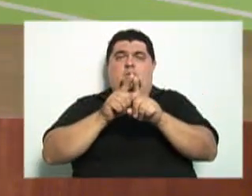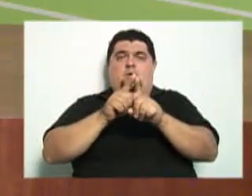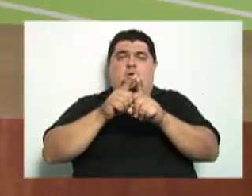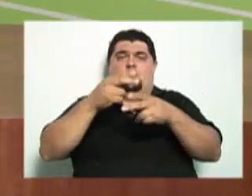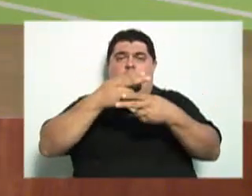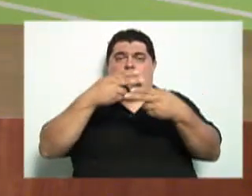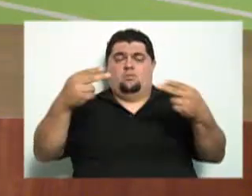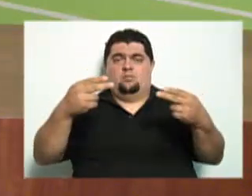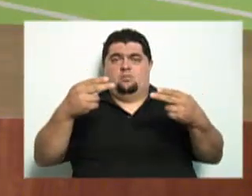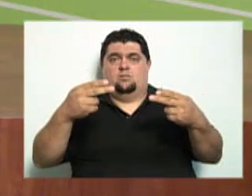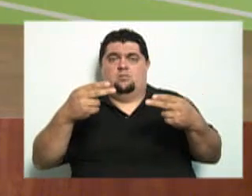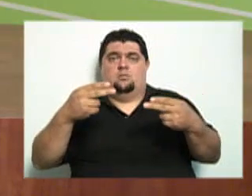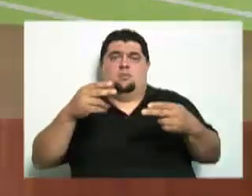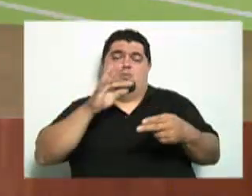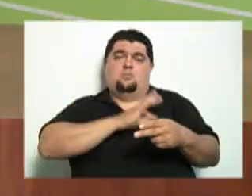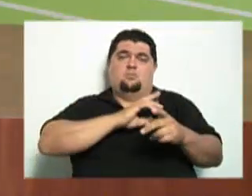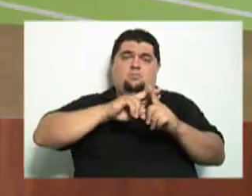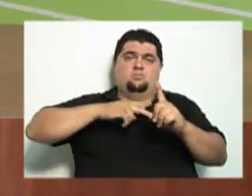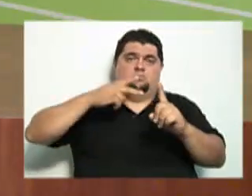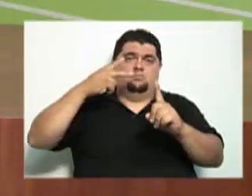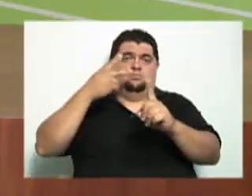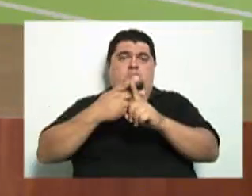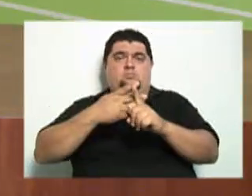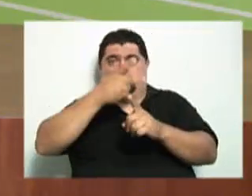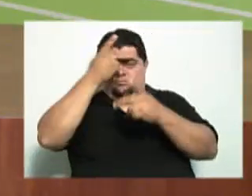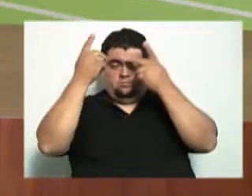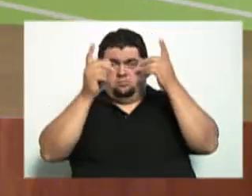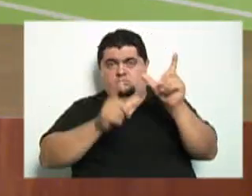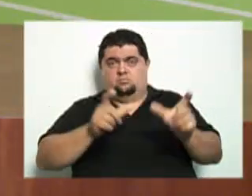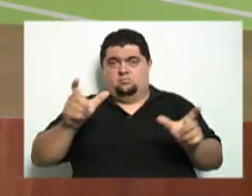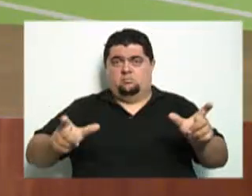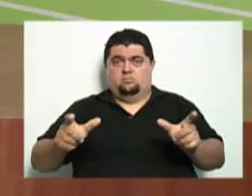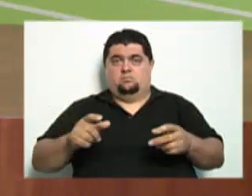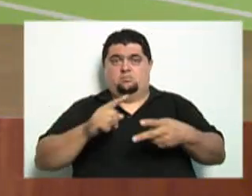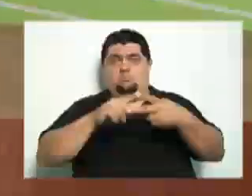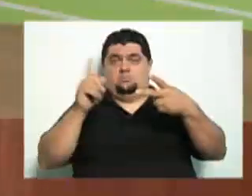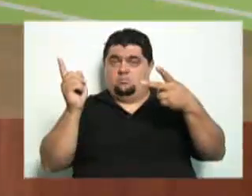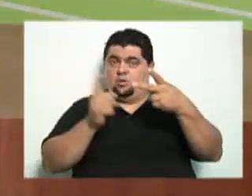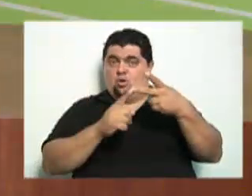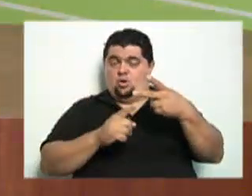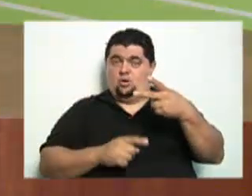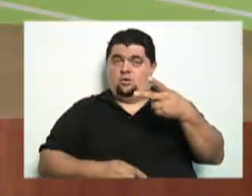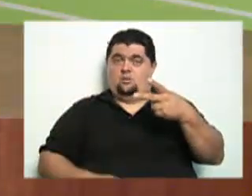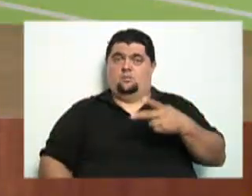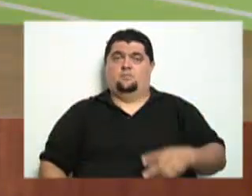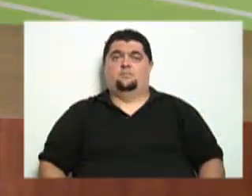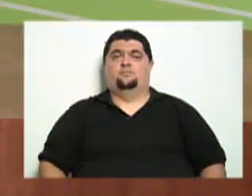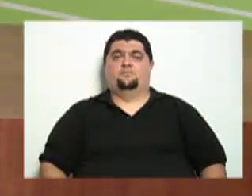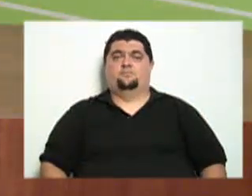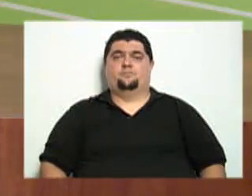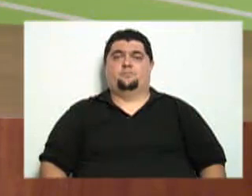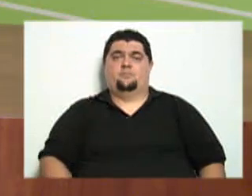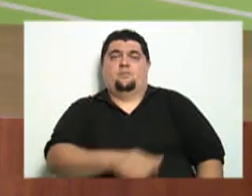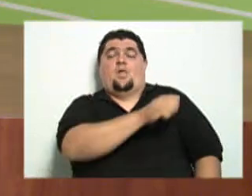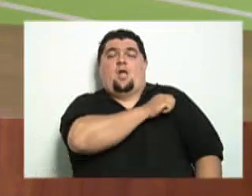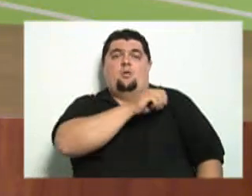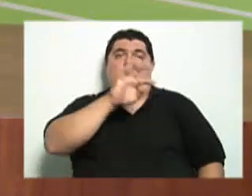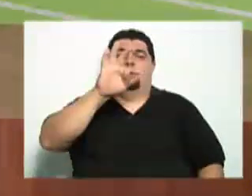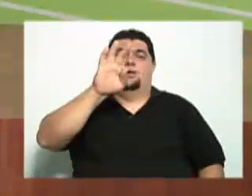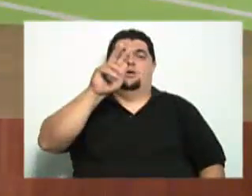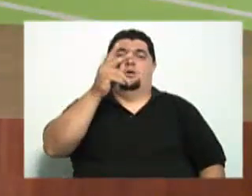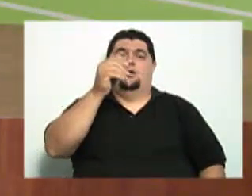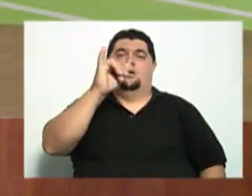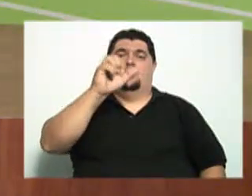da produtividade ou da renda por habitante. Resposta da questão 2. A aluna Thaís, da Escola César